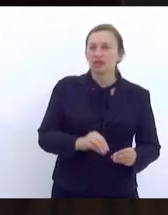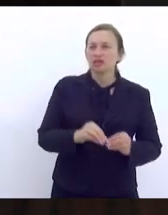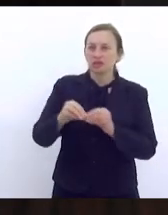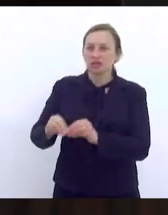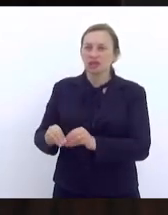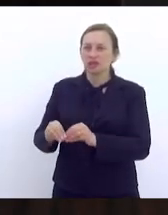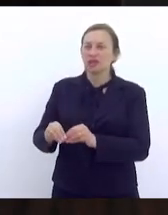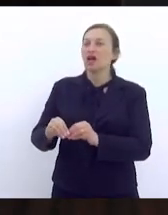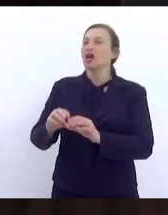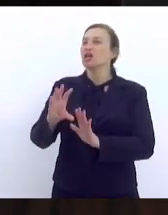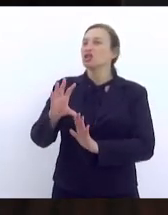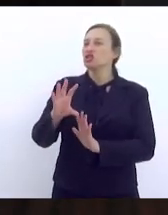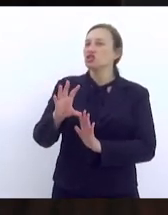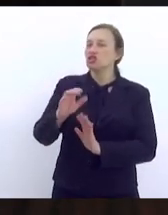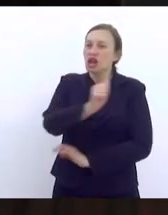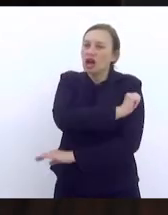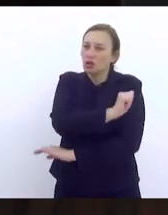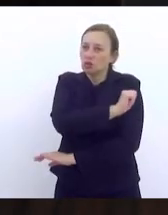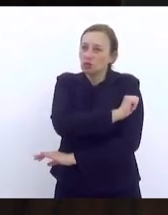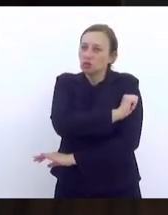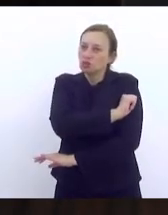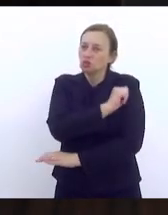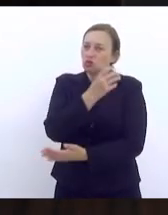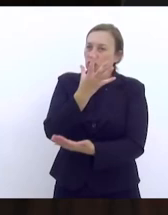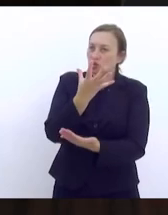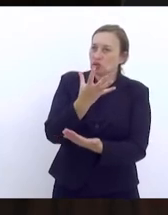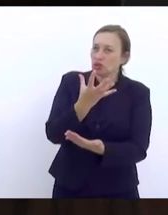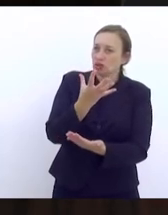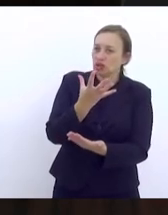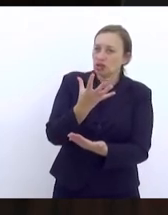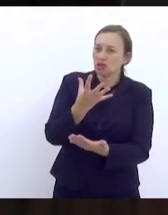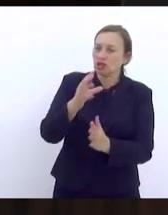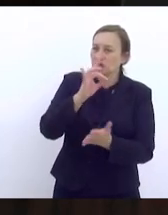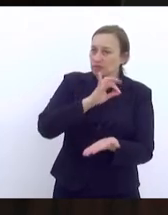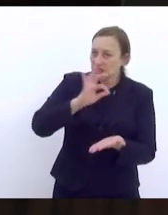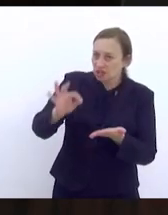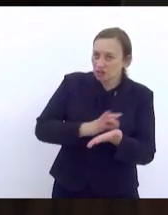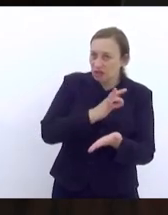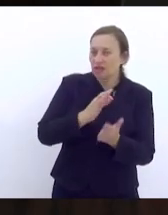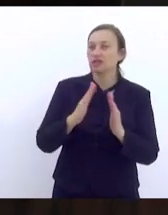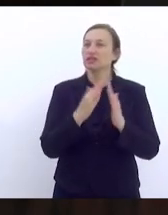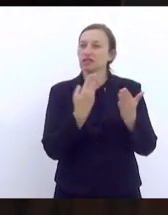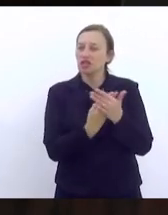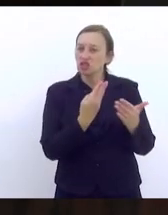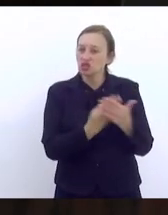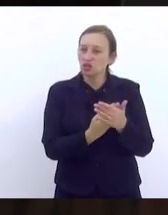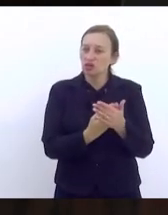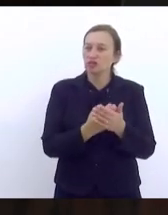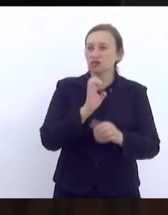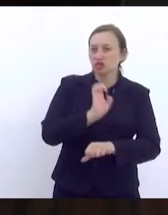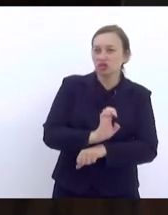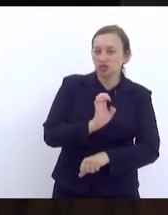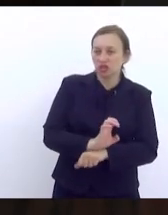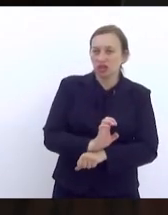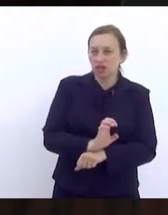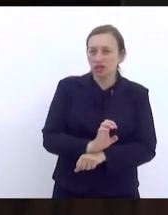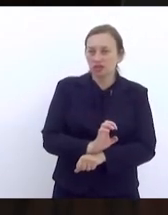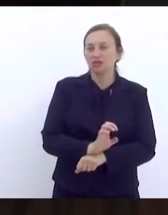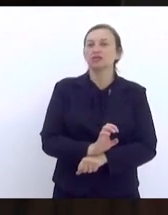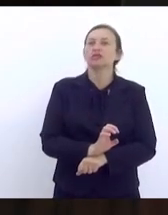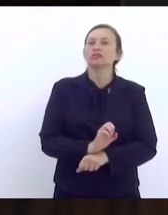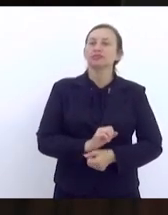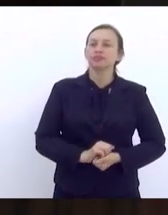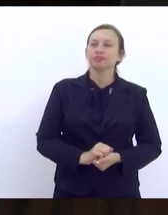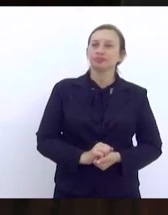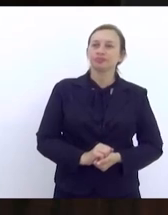matriculados nas escolas da rede estadual de ensino em razão de incapacidade temporária ou definitiva das